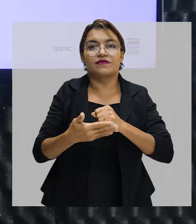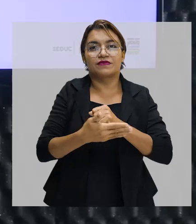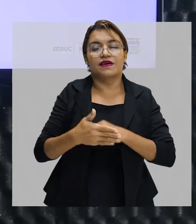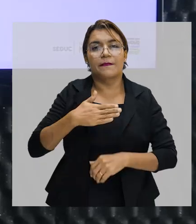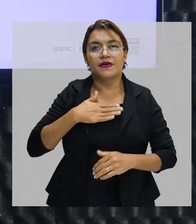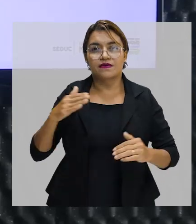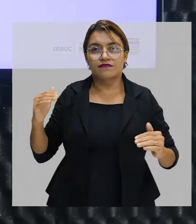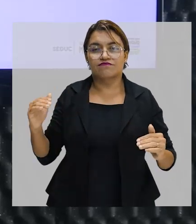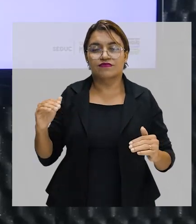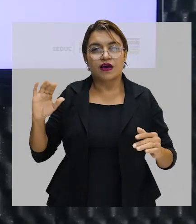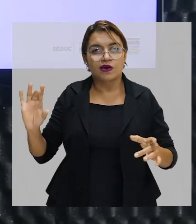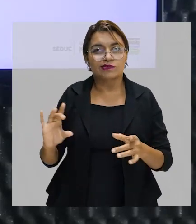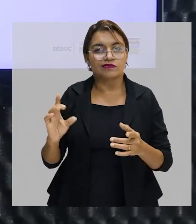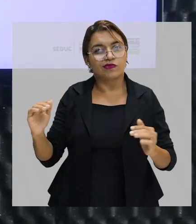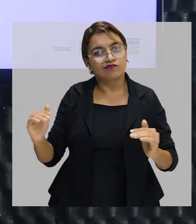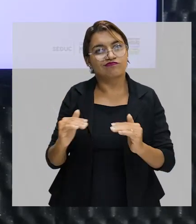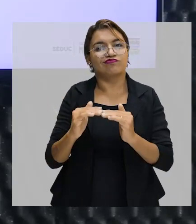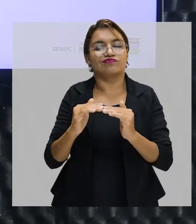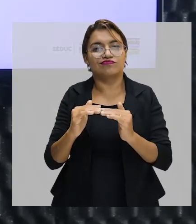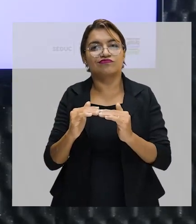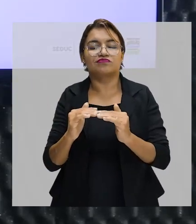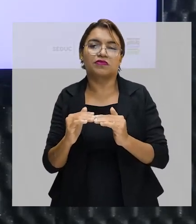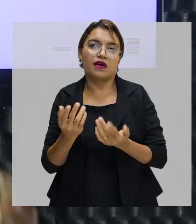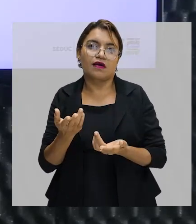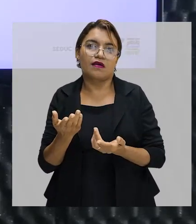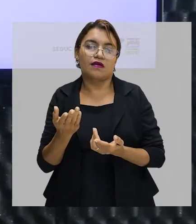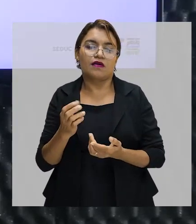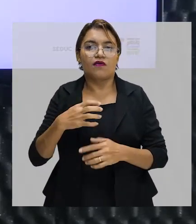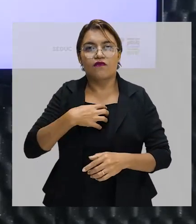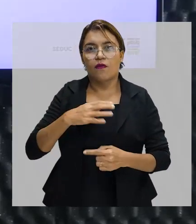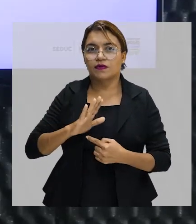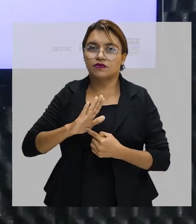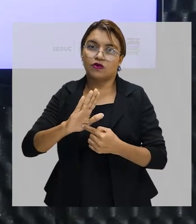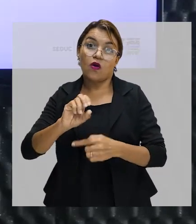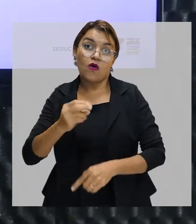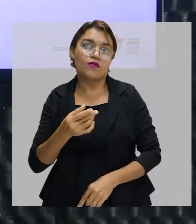e defender o meu ponto de vista, seja de forma expositiva, seja de forma